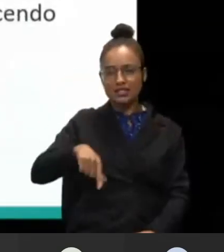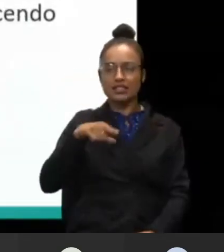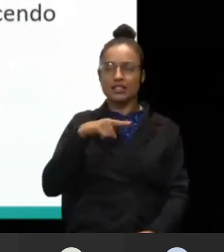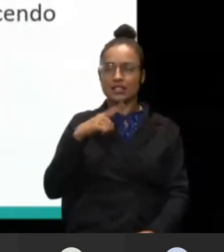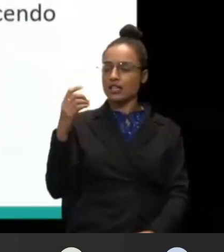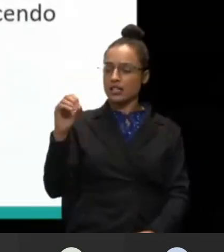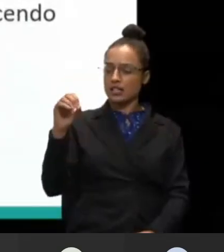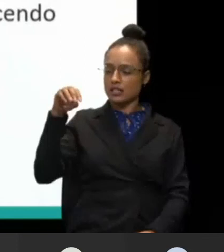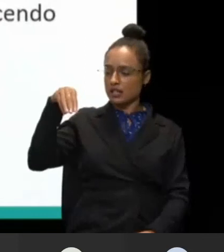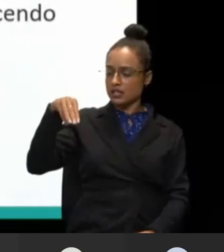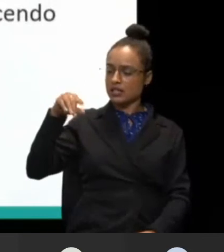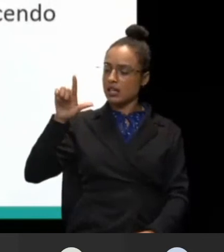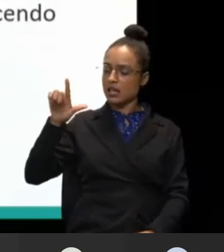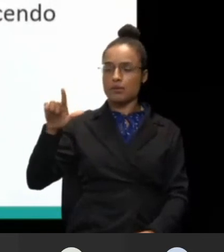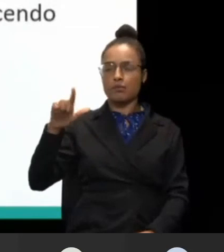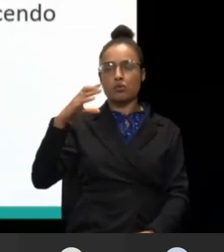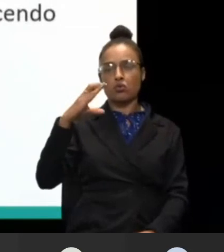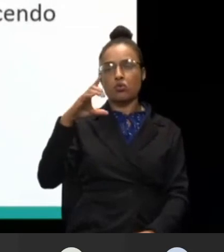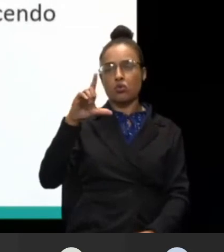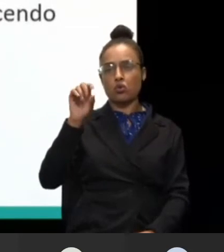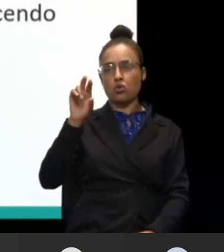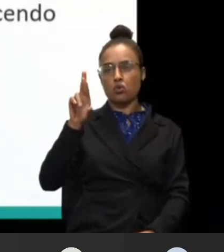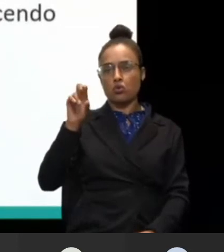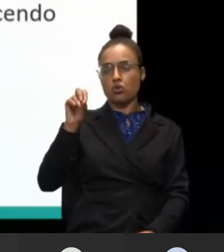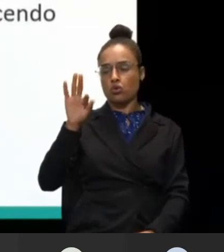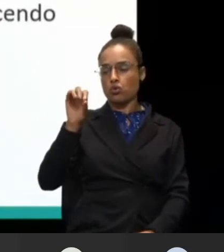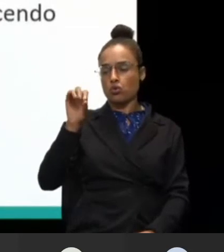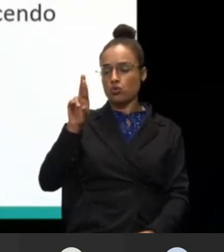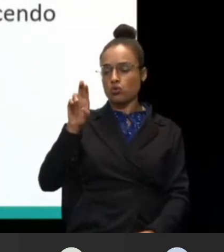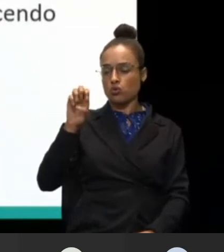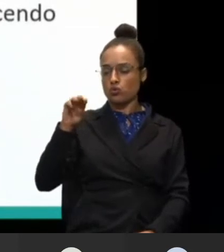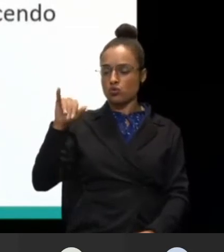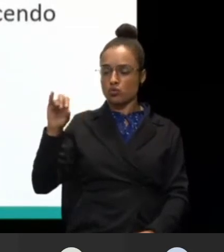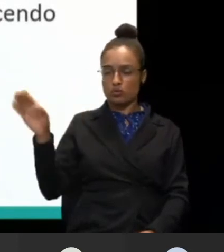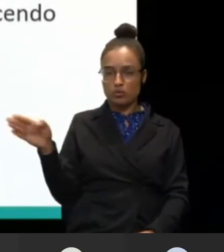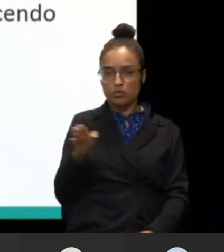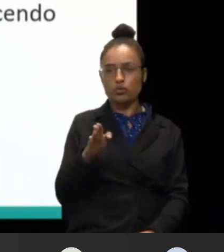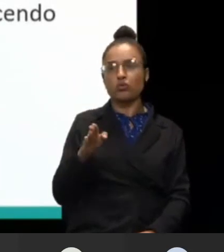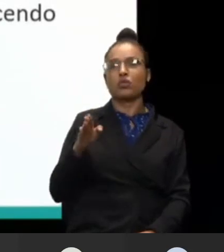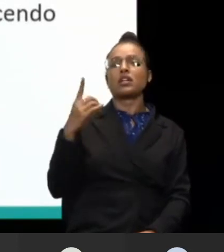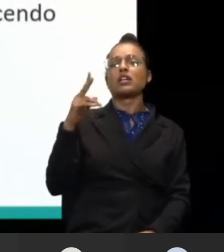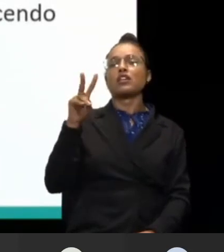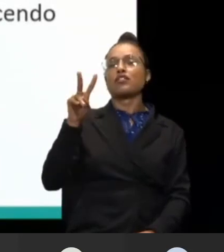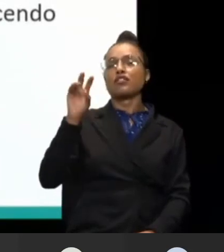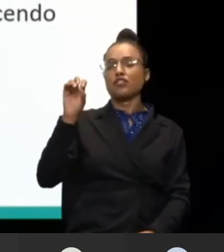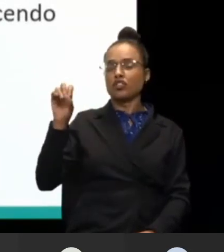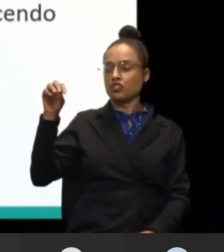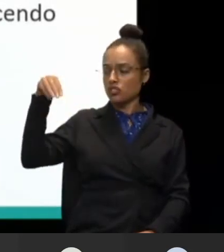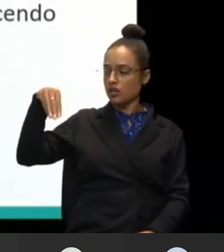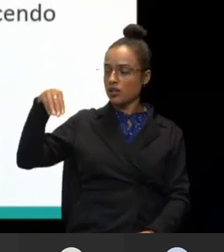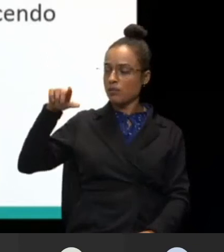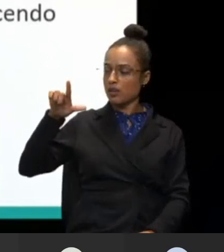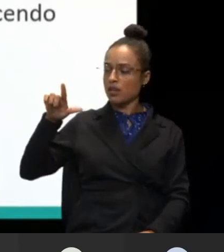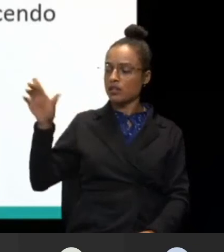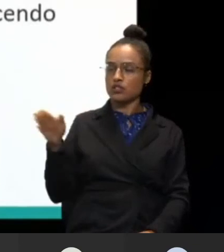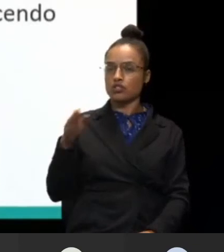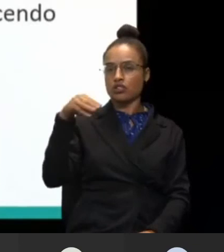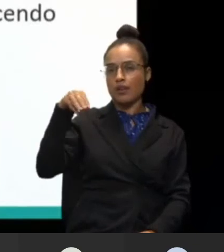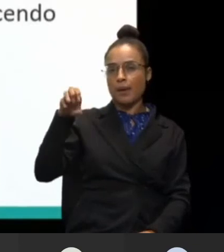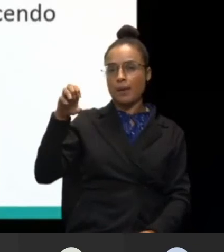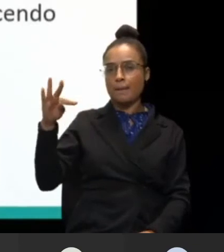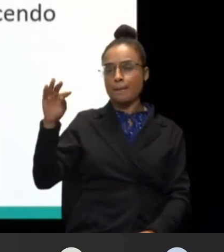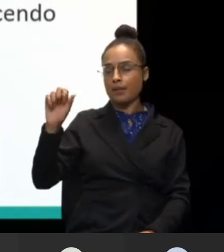de cloroformo e 20 ml de metanol e 8 ml de água destilada. Nós vamos tampar com o filme PVC. Por